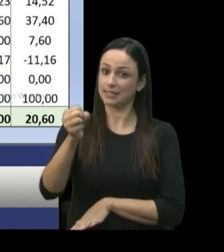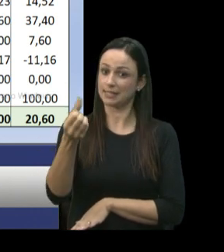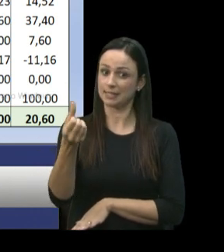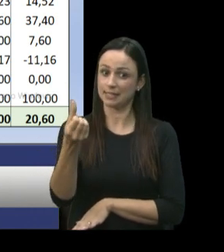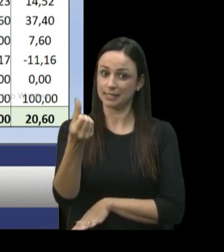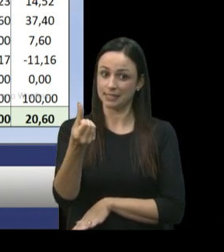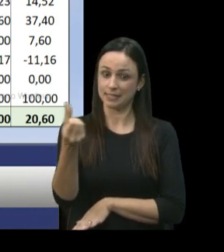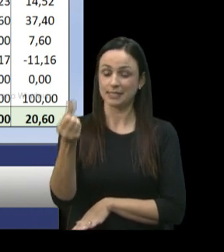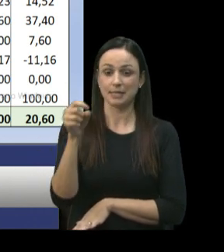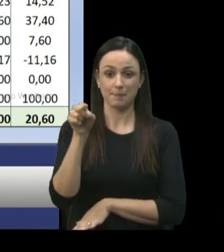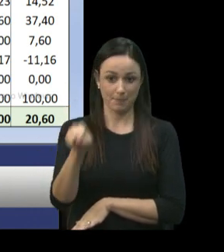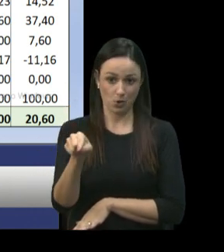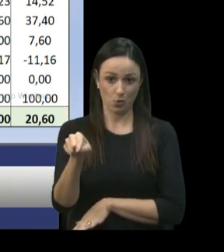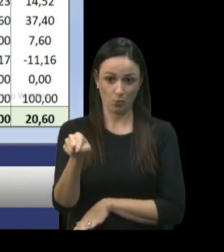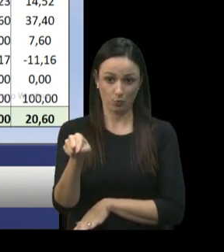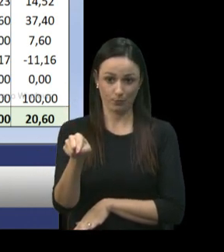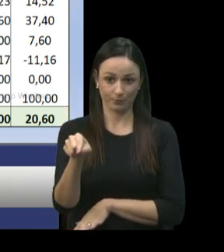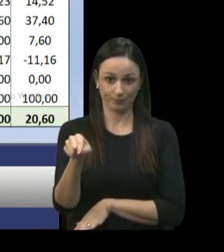304.866.000,